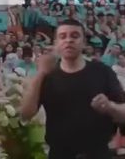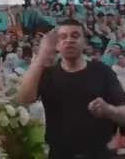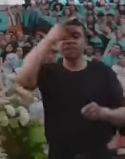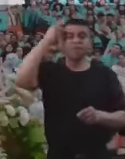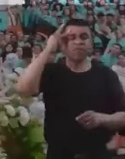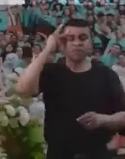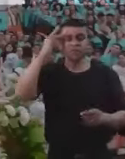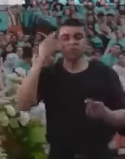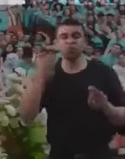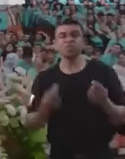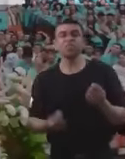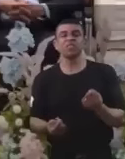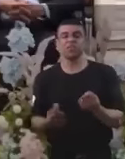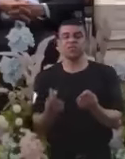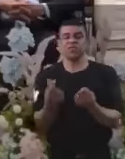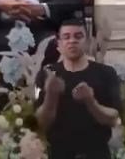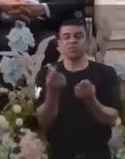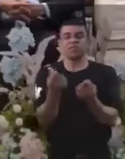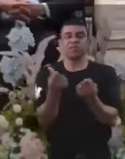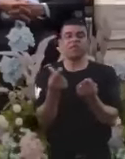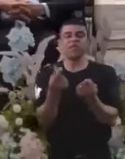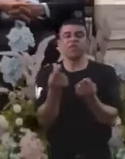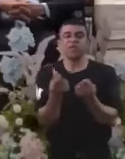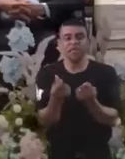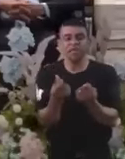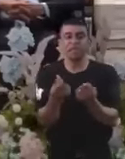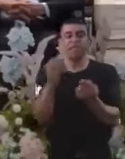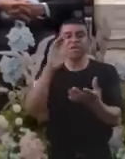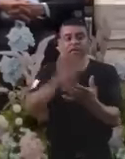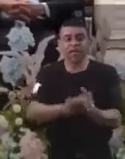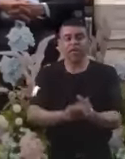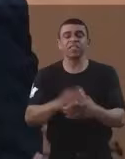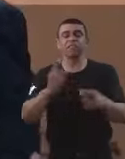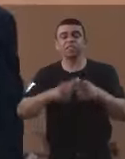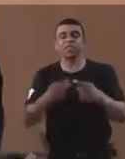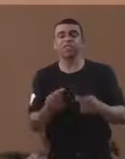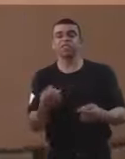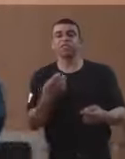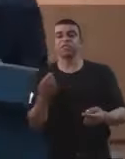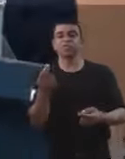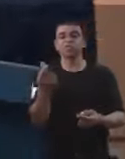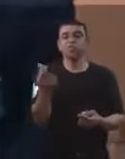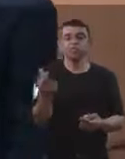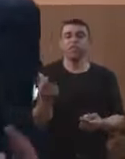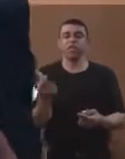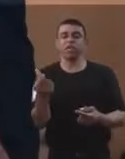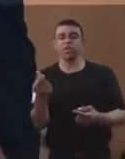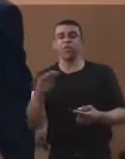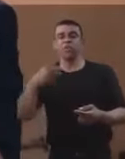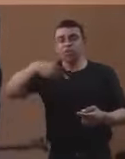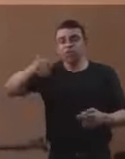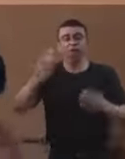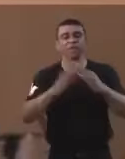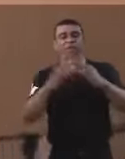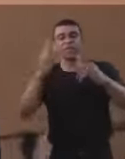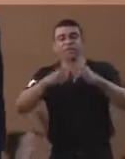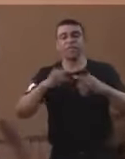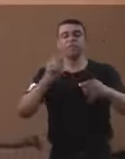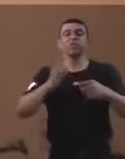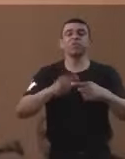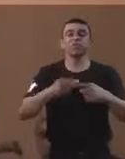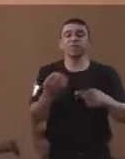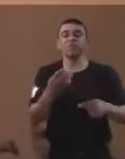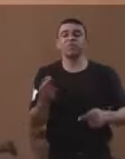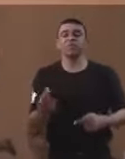dinheiro, destrói amizade por dinheiro, beija na boca por dinheiro, vai para a igreja por dinheiro, muda de igreja